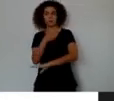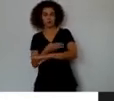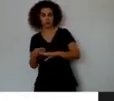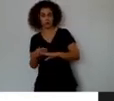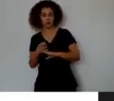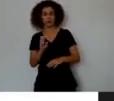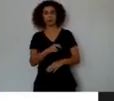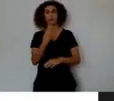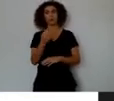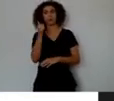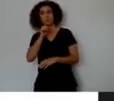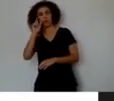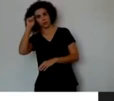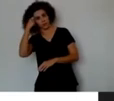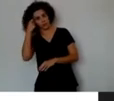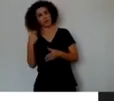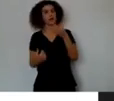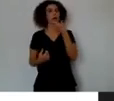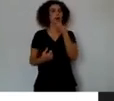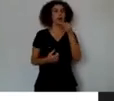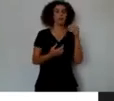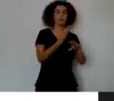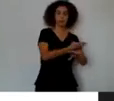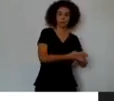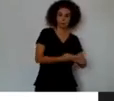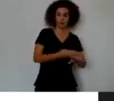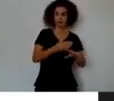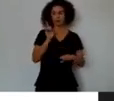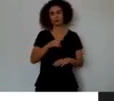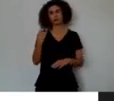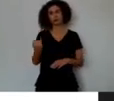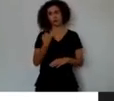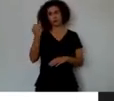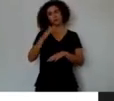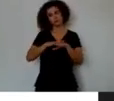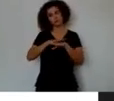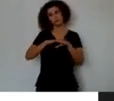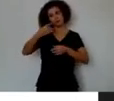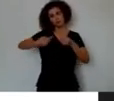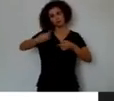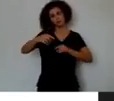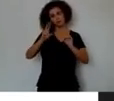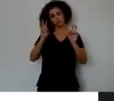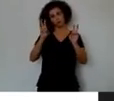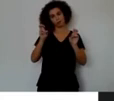branco, que é muito importante a gente ter esse tipo de discussão, né, hoje em dia.